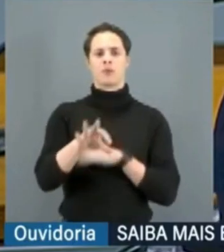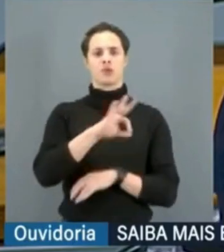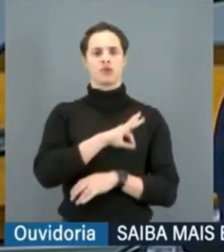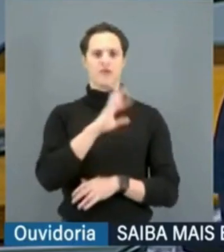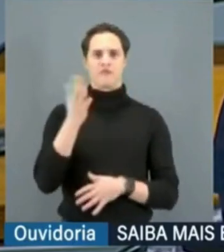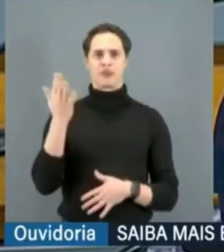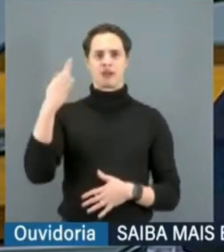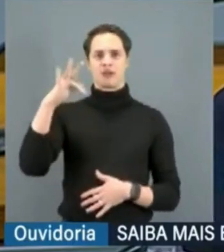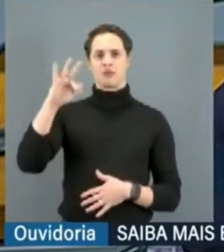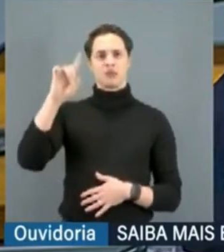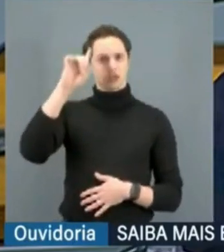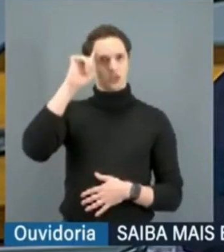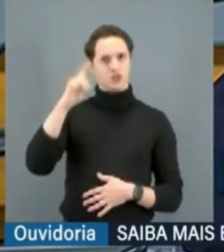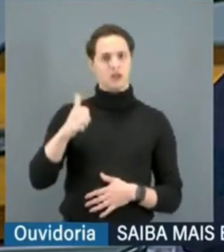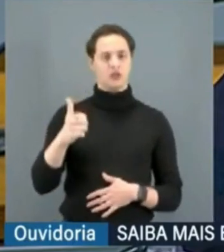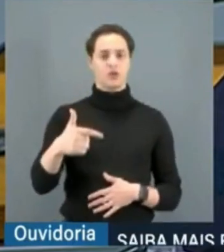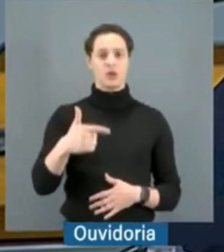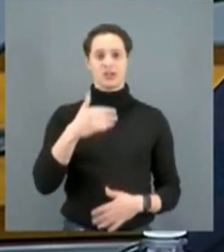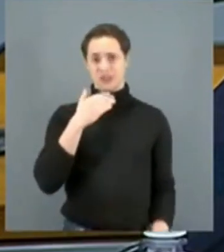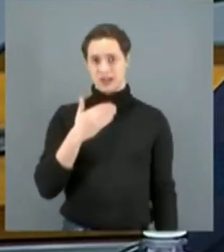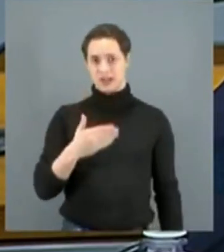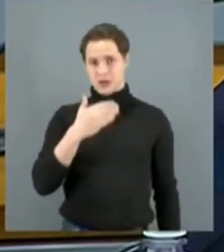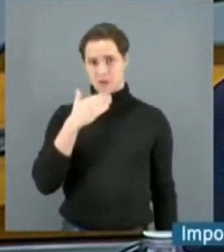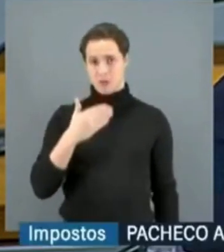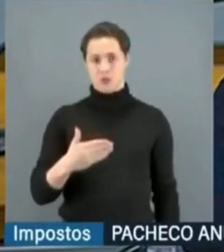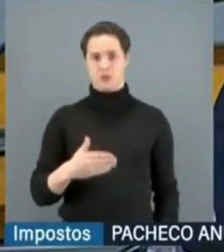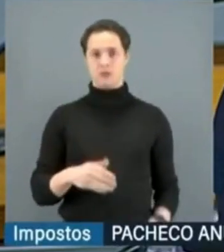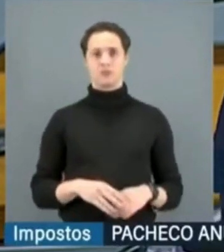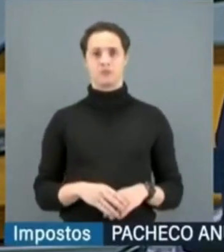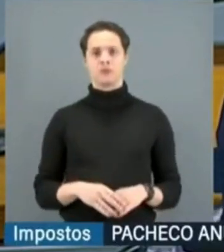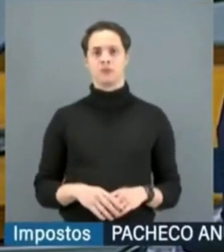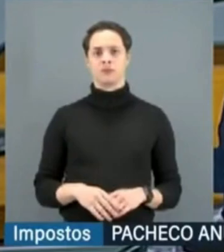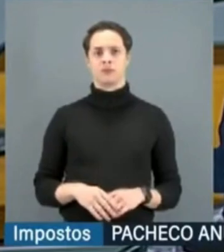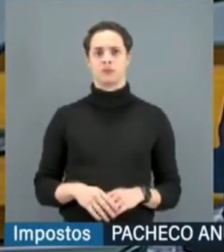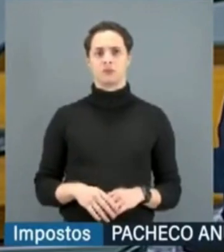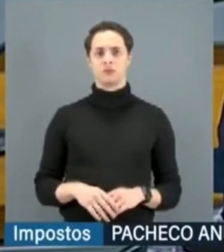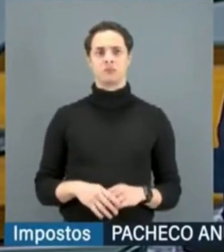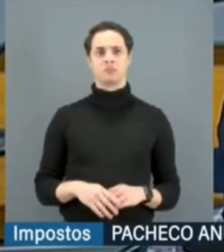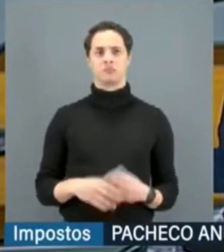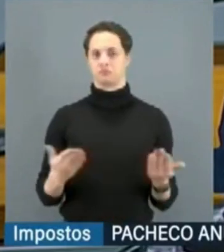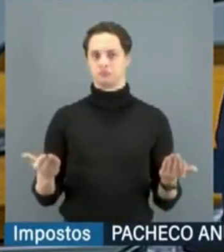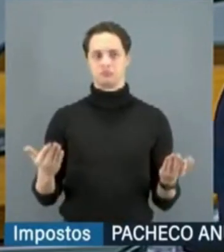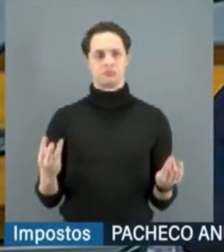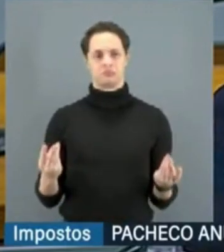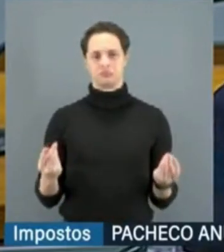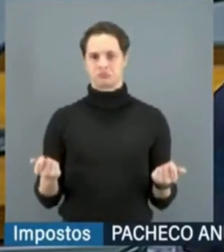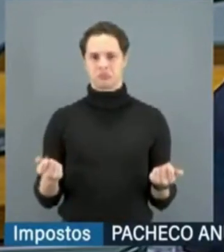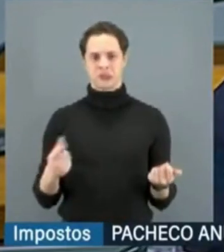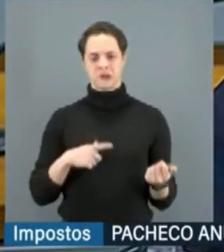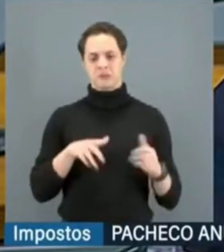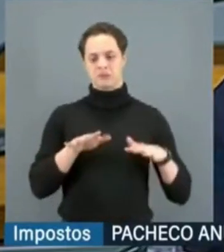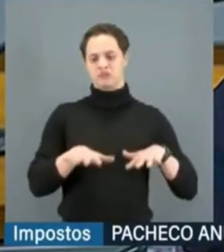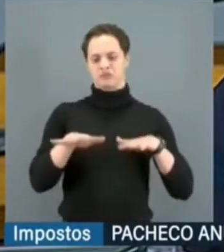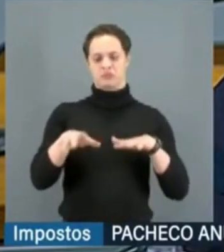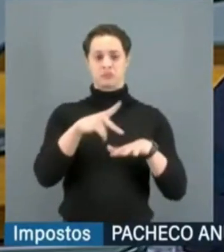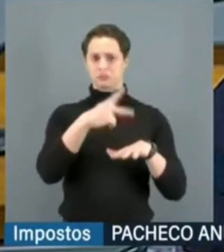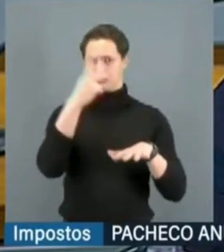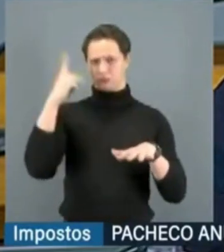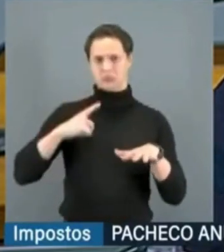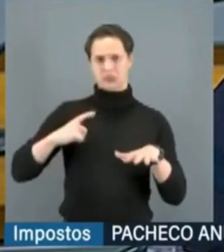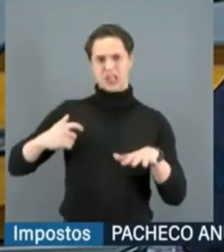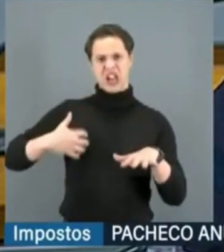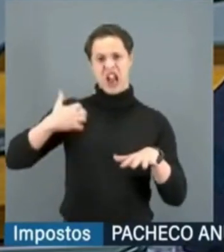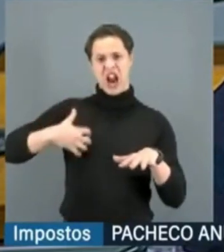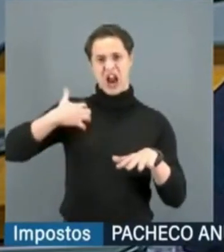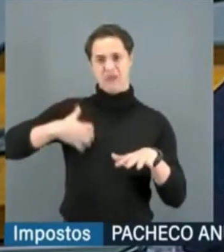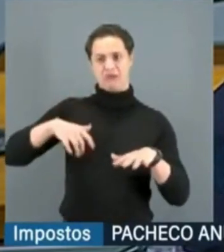em 12 de dezembro, salvo engano, absolutamente reprovável. Manifestantes exaltados que praticaram